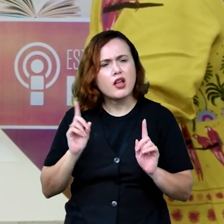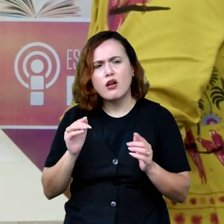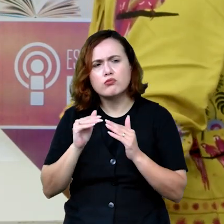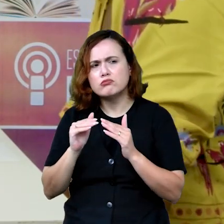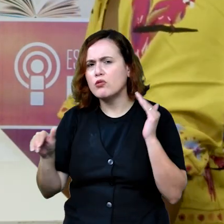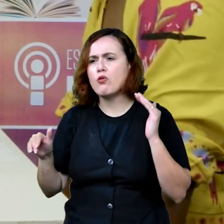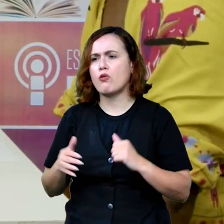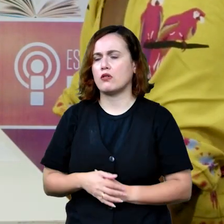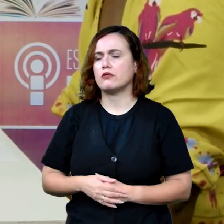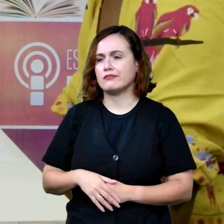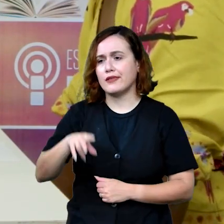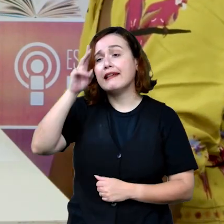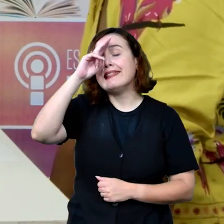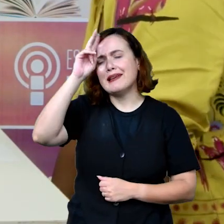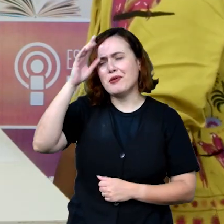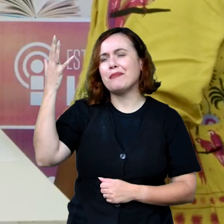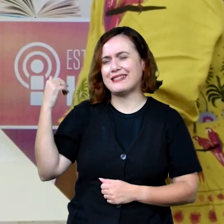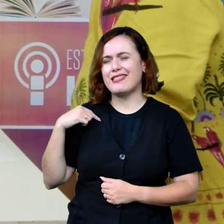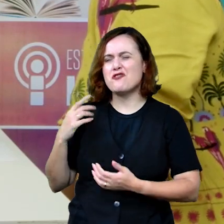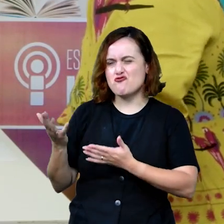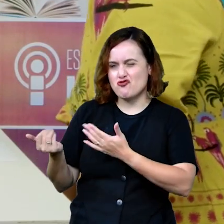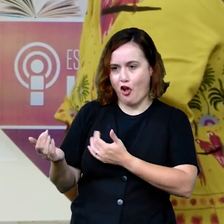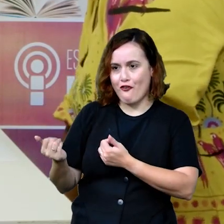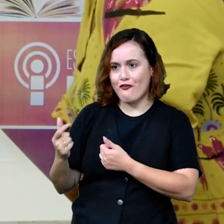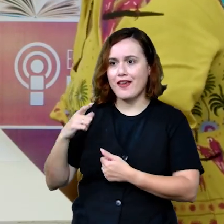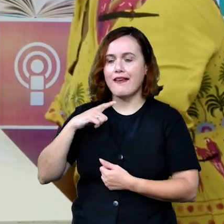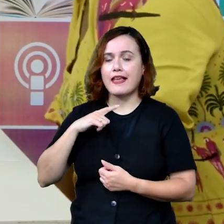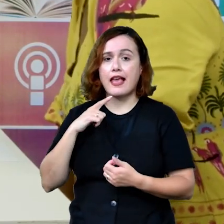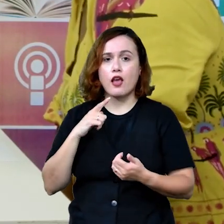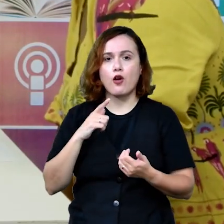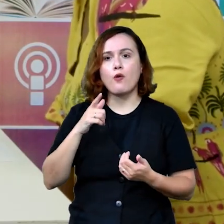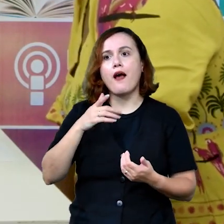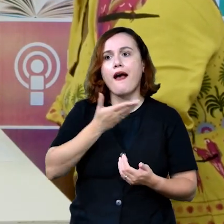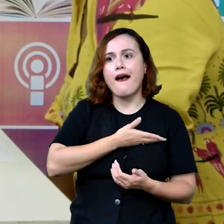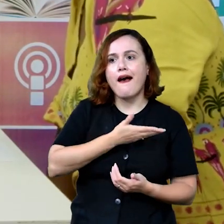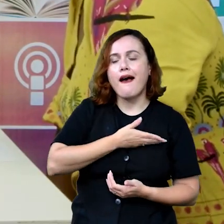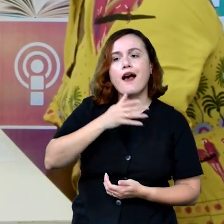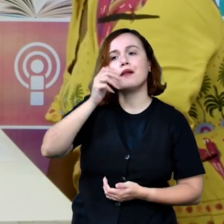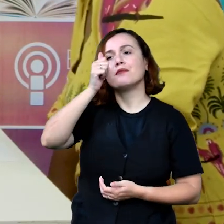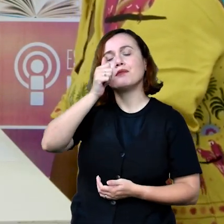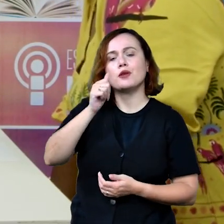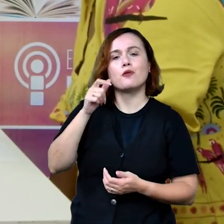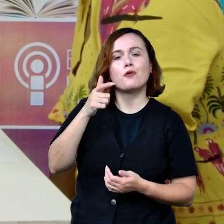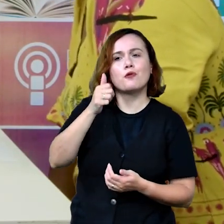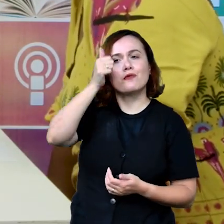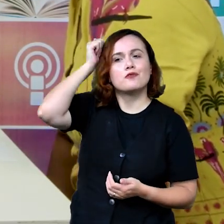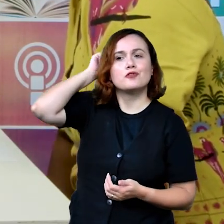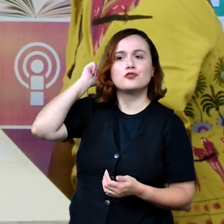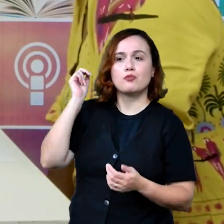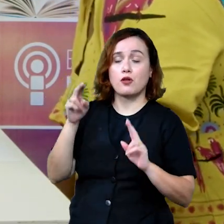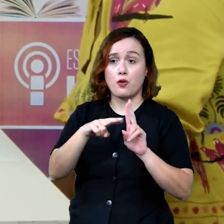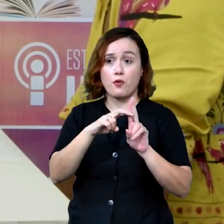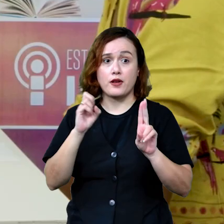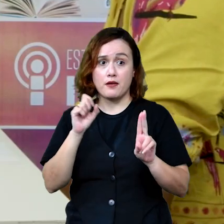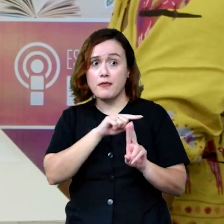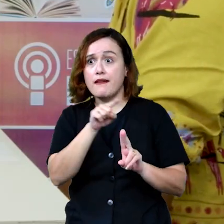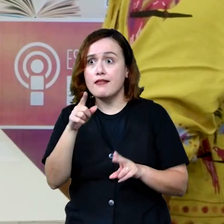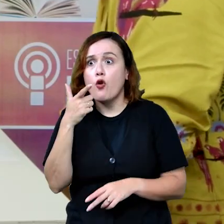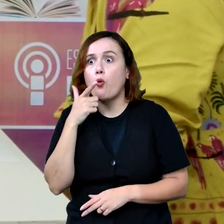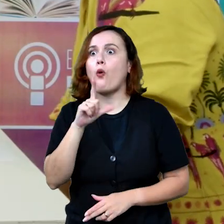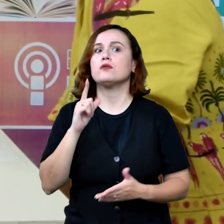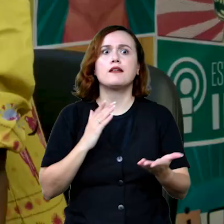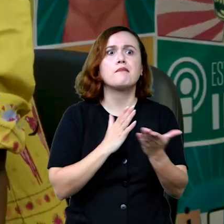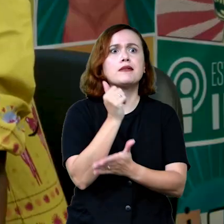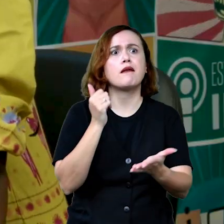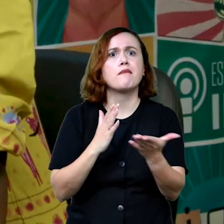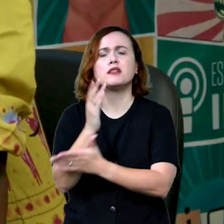UNB e eu não passava, e eu ficava chateada, etc., porque eu sou meio ruim de fazer prova. Então, o vestibular, para mim, era uma tortura. Tanto que eu não dou